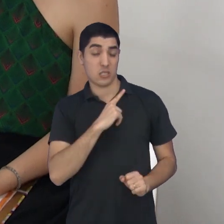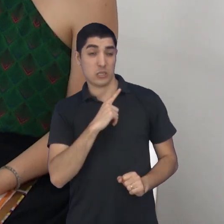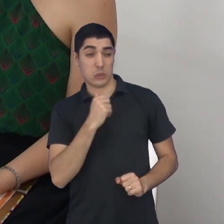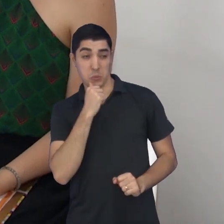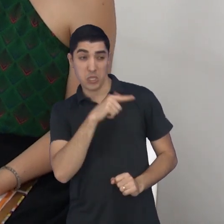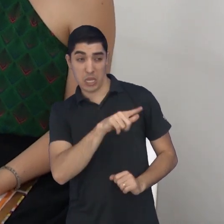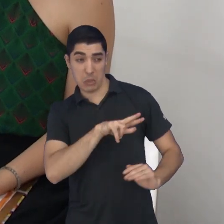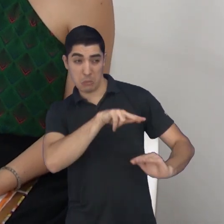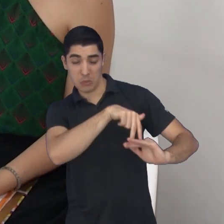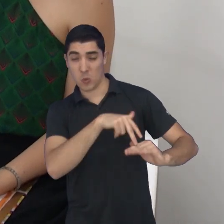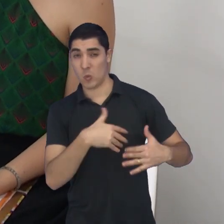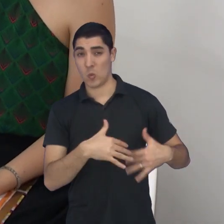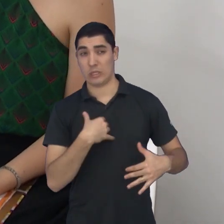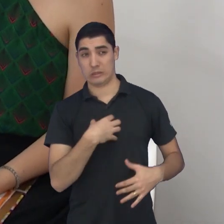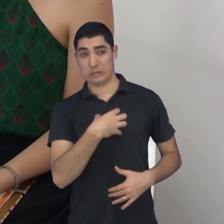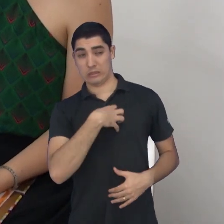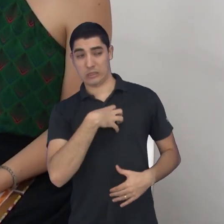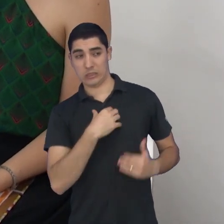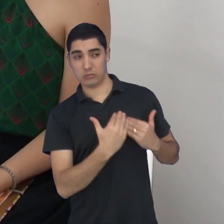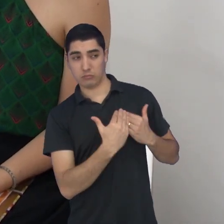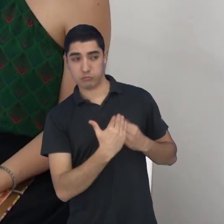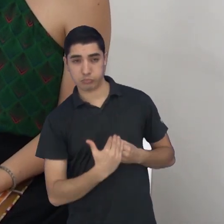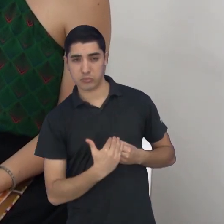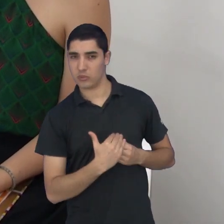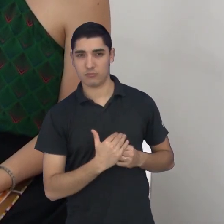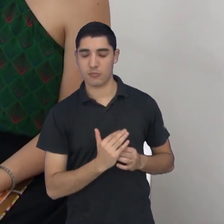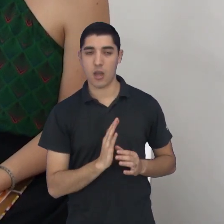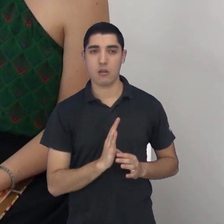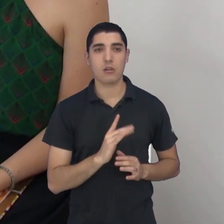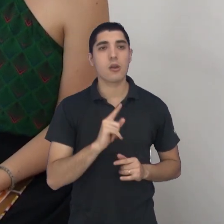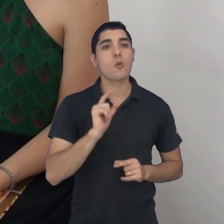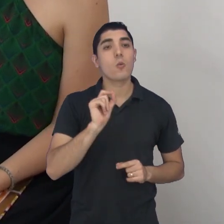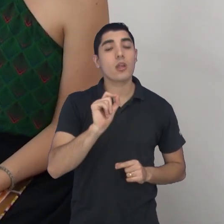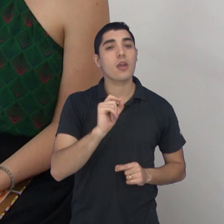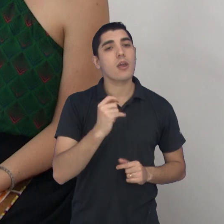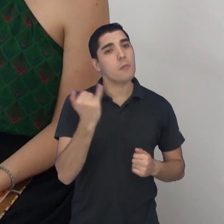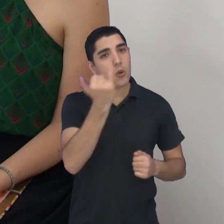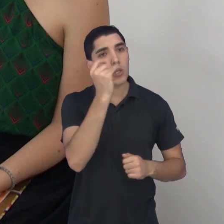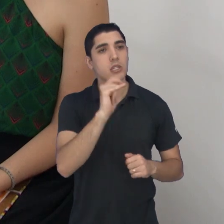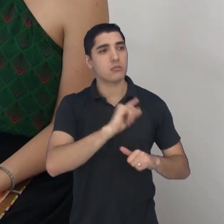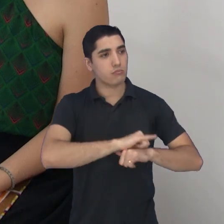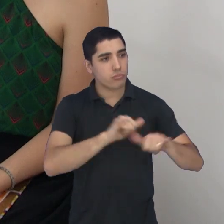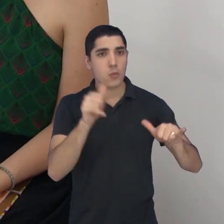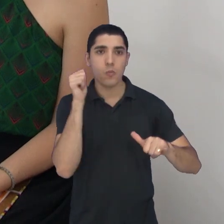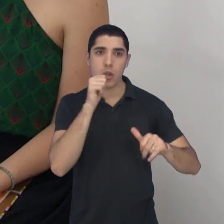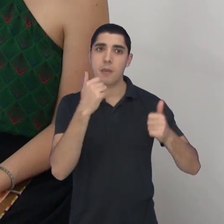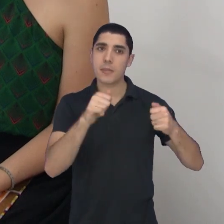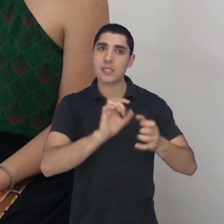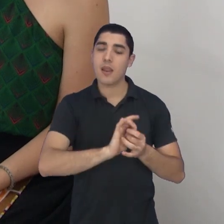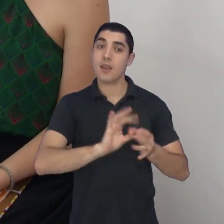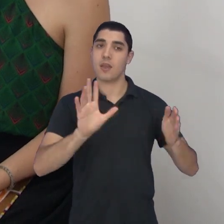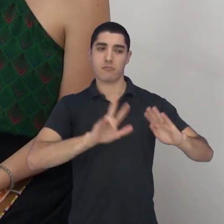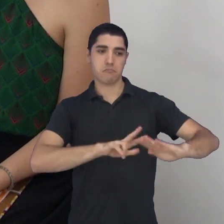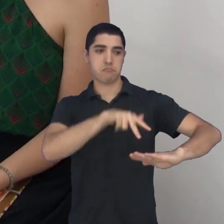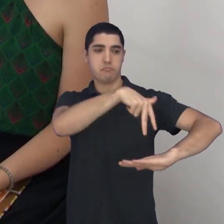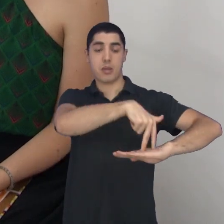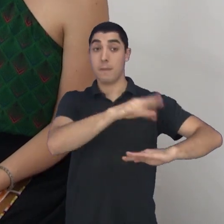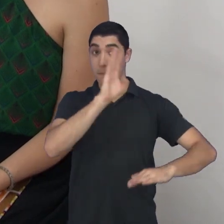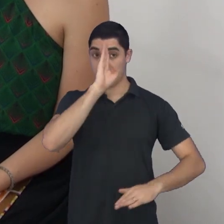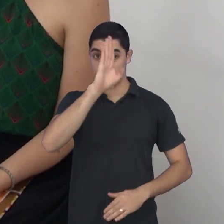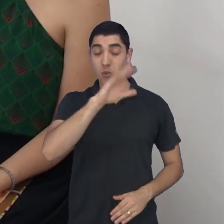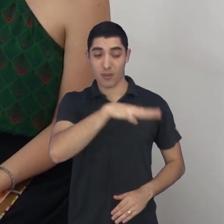Qual a importância da gente falar desse assunto, né, falar da autonomia feminina e, principalmente, quando a gente pensa em trabalho,